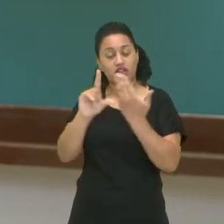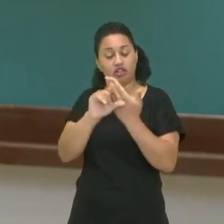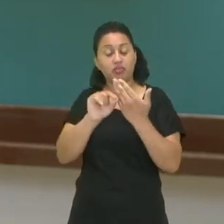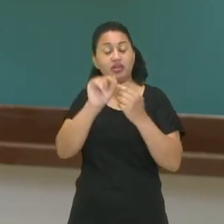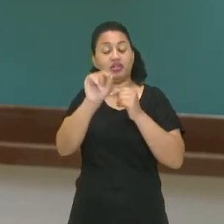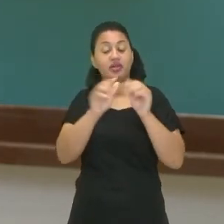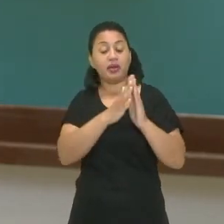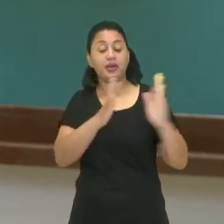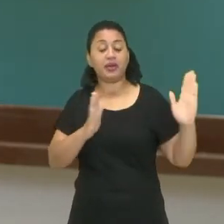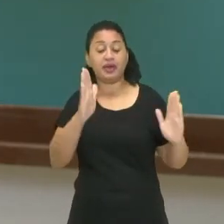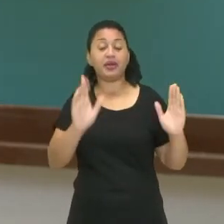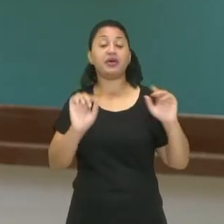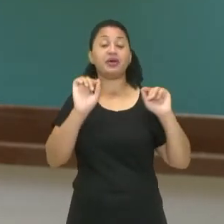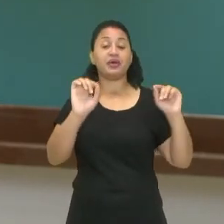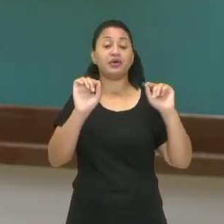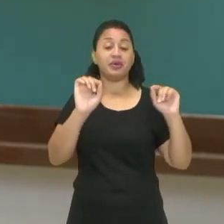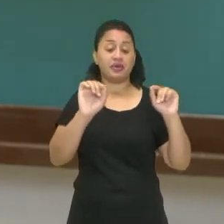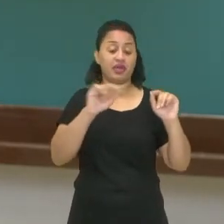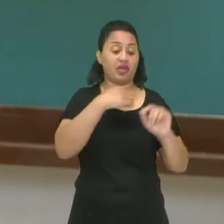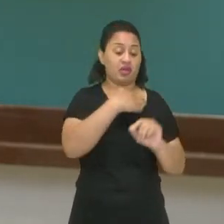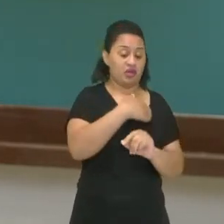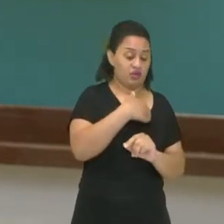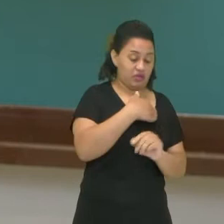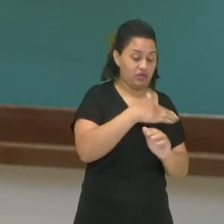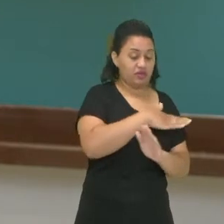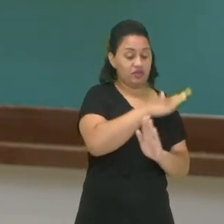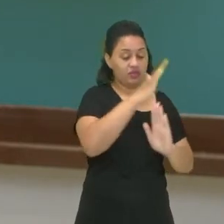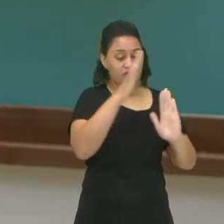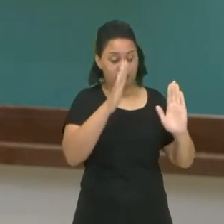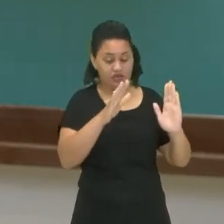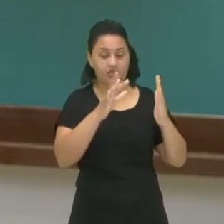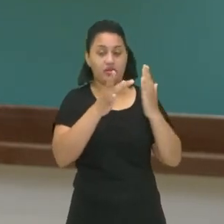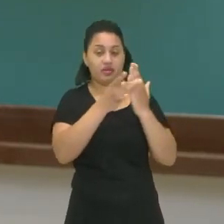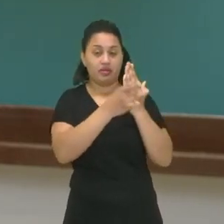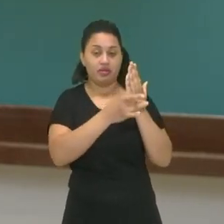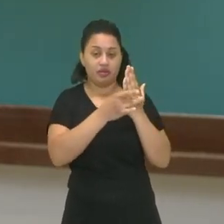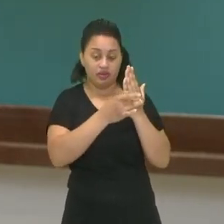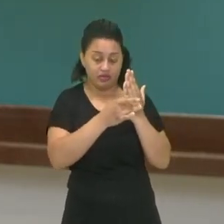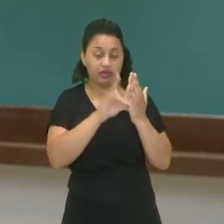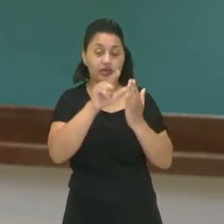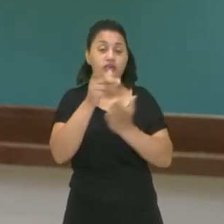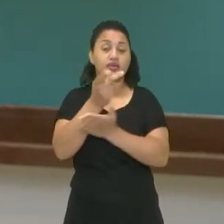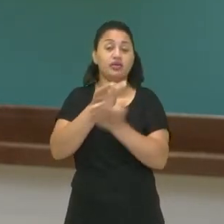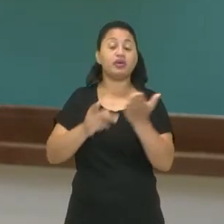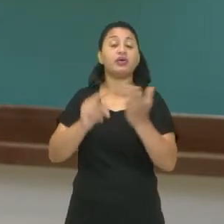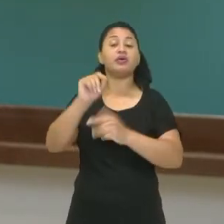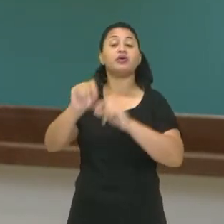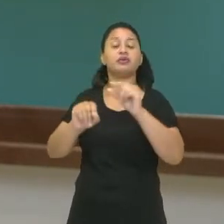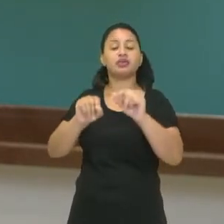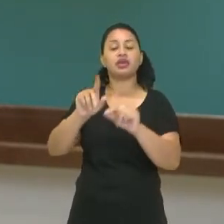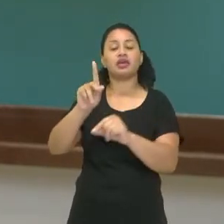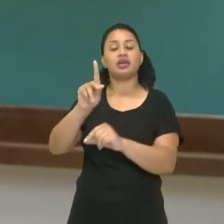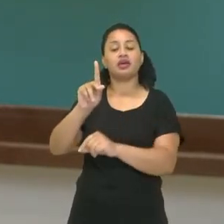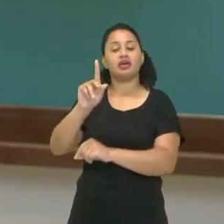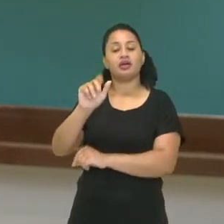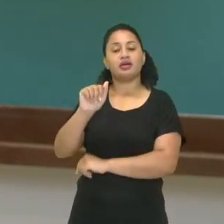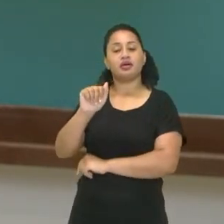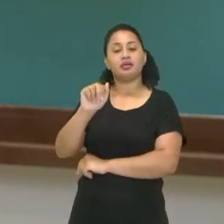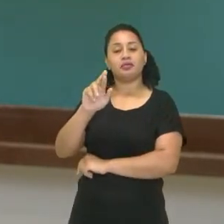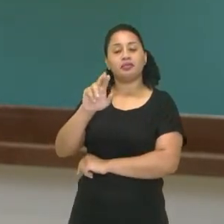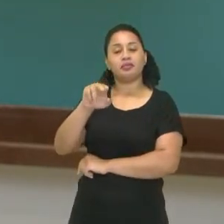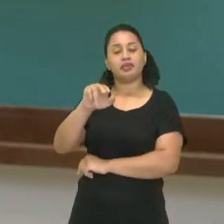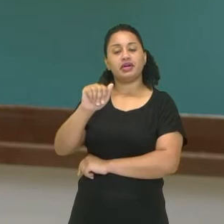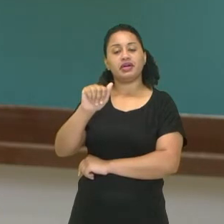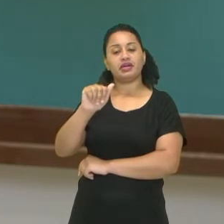né, nós temos na prosa o realismo, na poesia o parnasianismo e